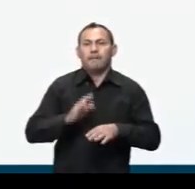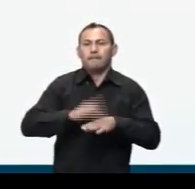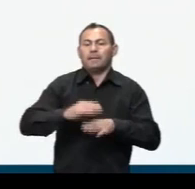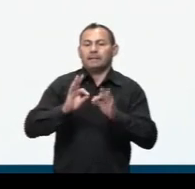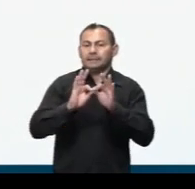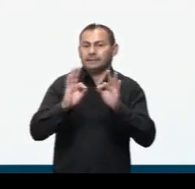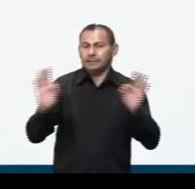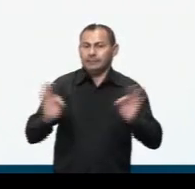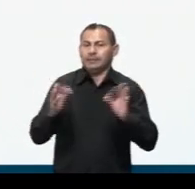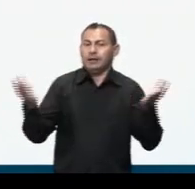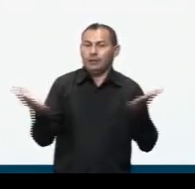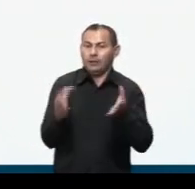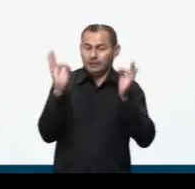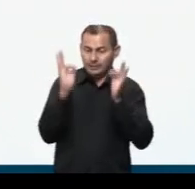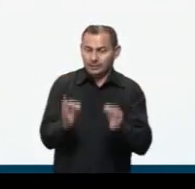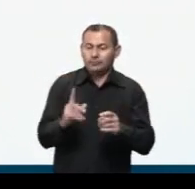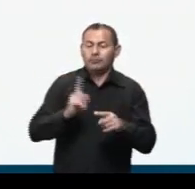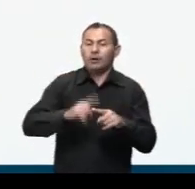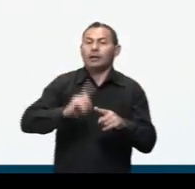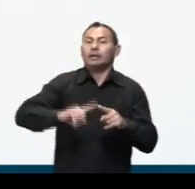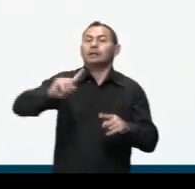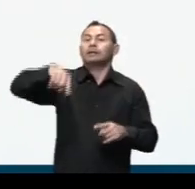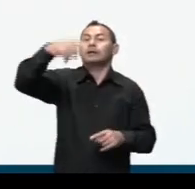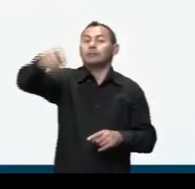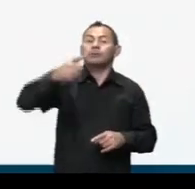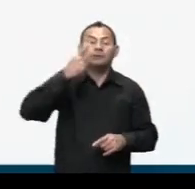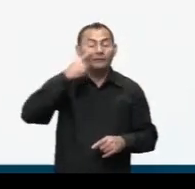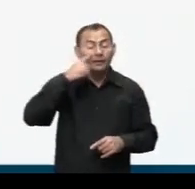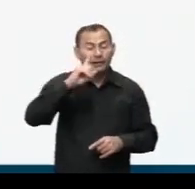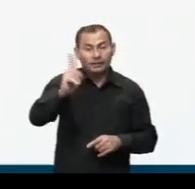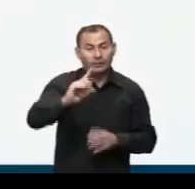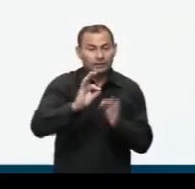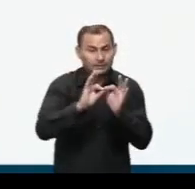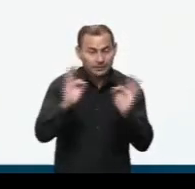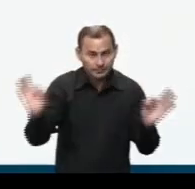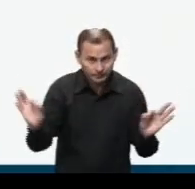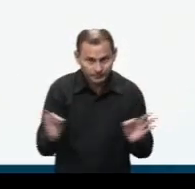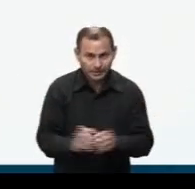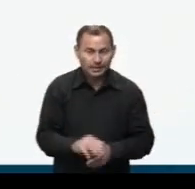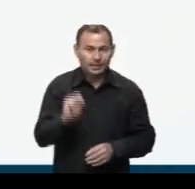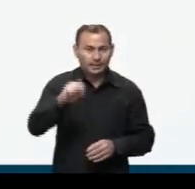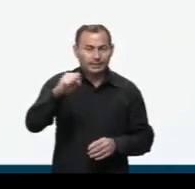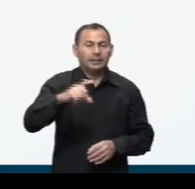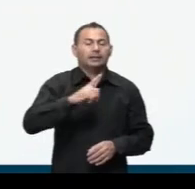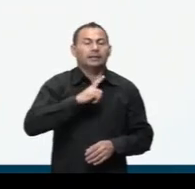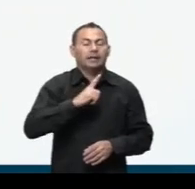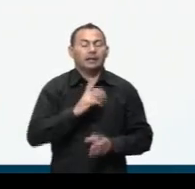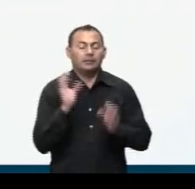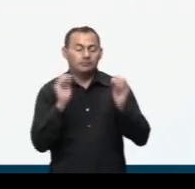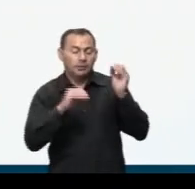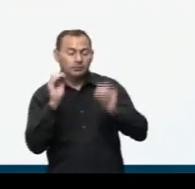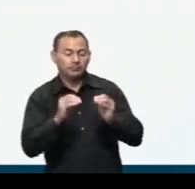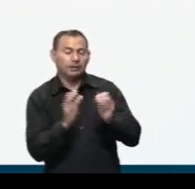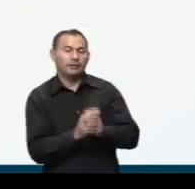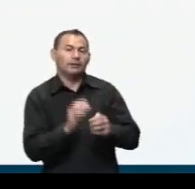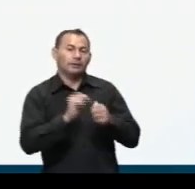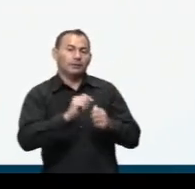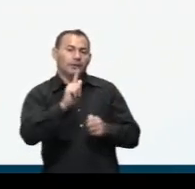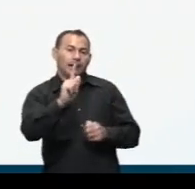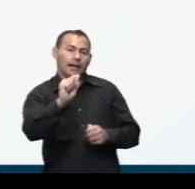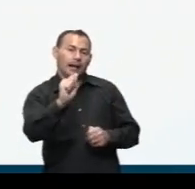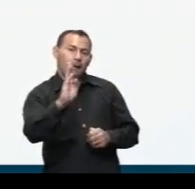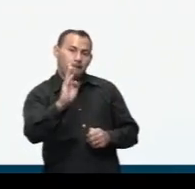mais simples agora, tá? Porque depois a gente vai ver que não é simplesmente assim. Eu vou ter que montar um